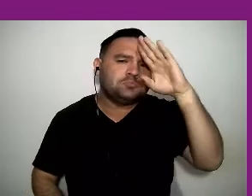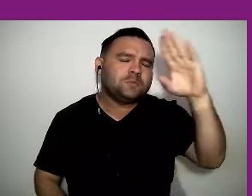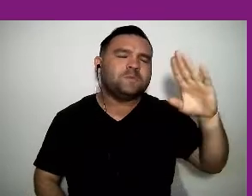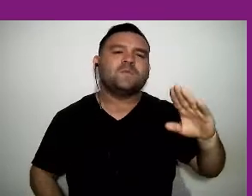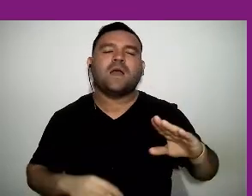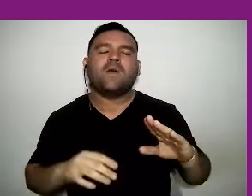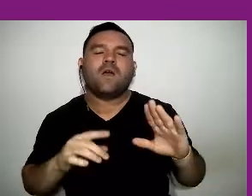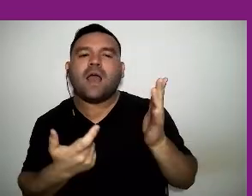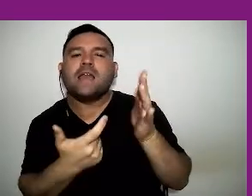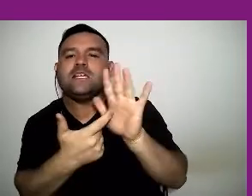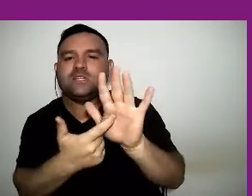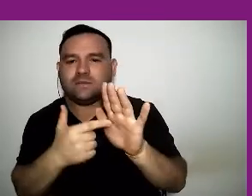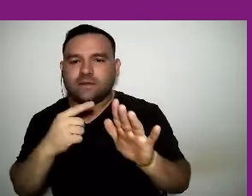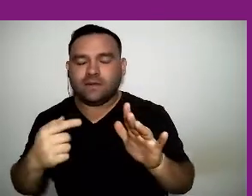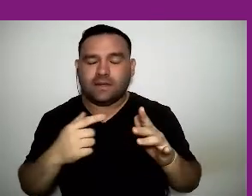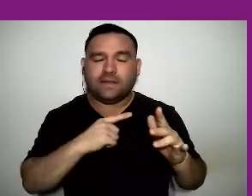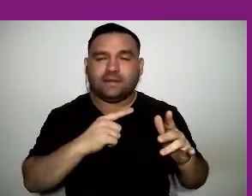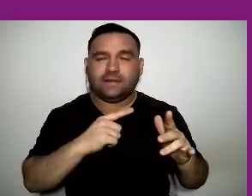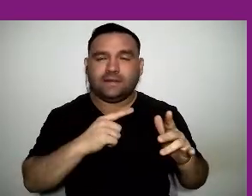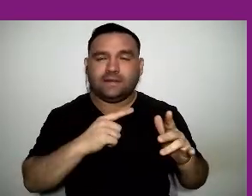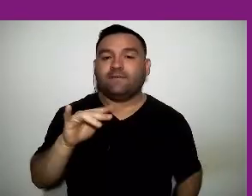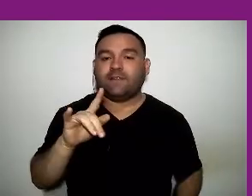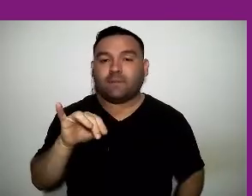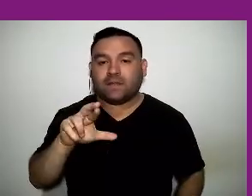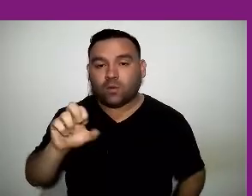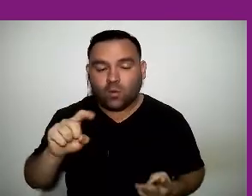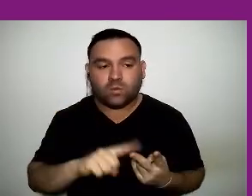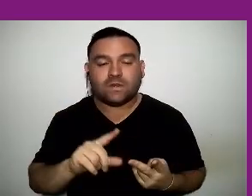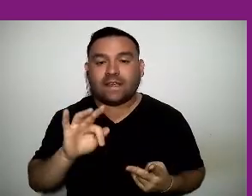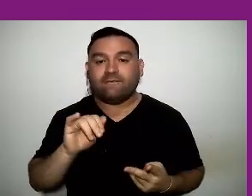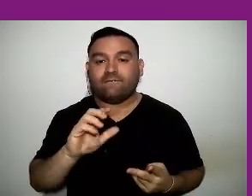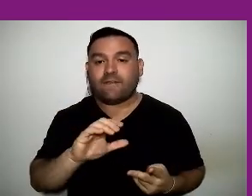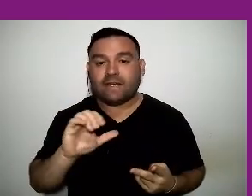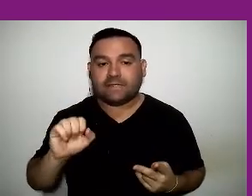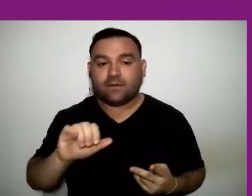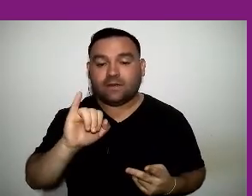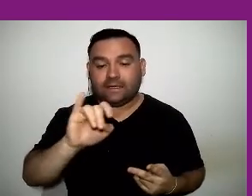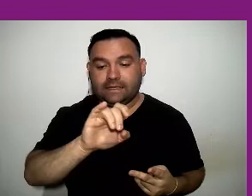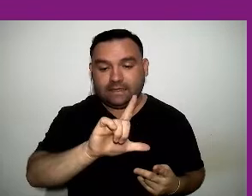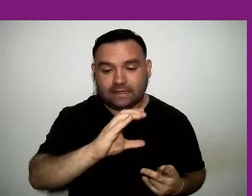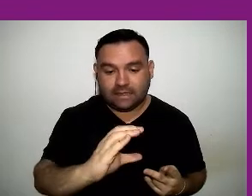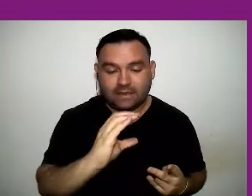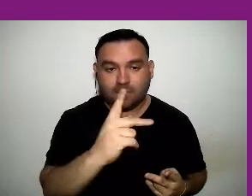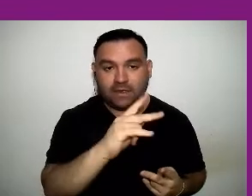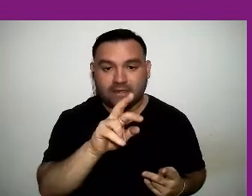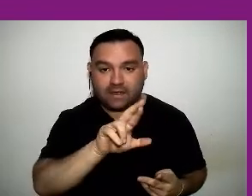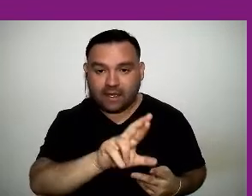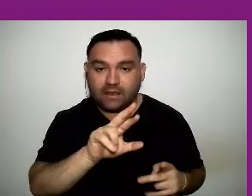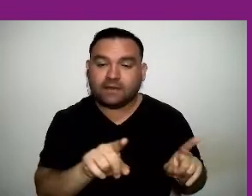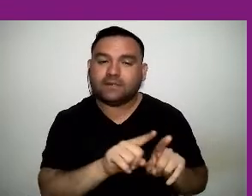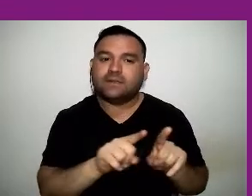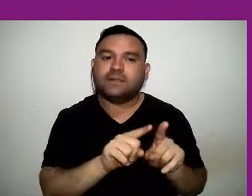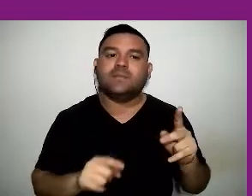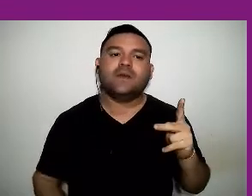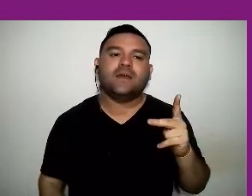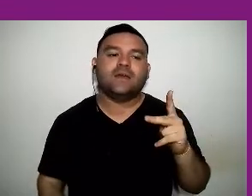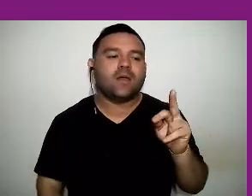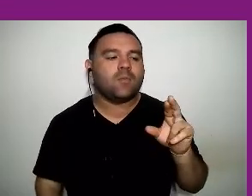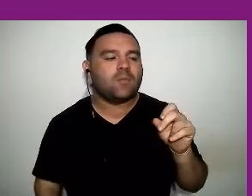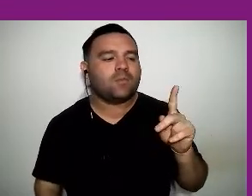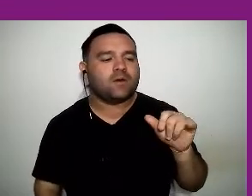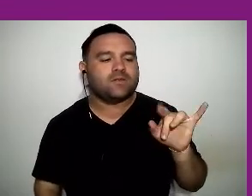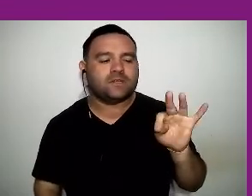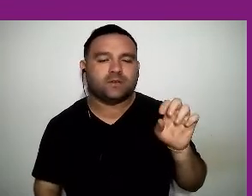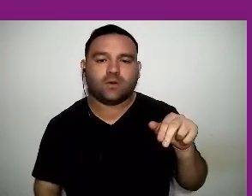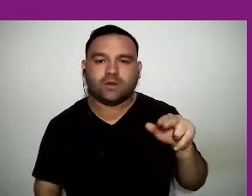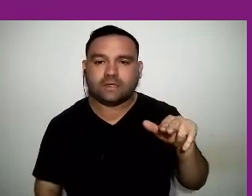mediadores inflamatórios de infecção, tanto IL-6 como a PCR, como a procalcitonina? Isso